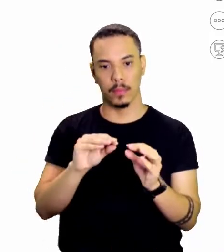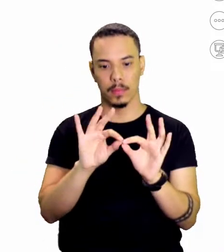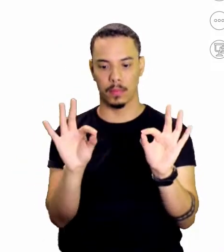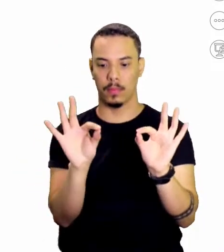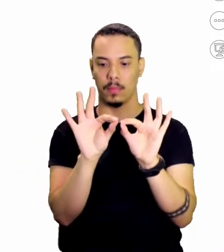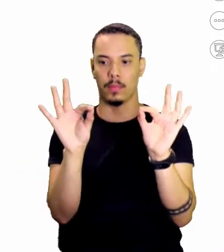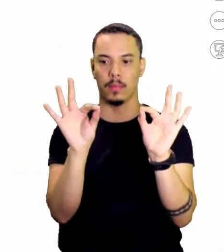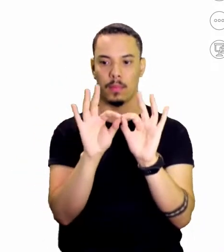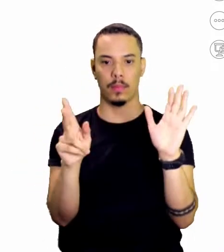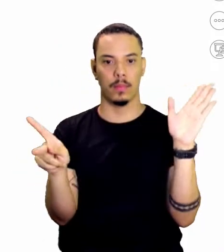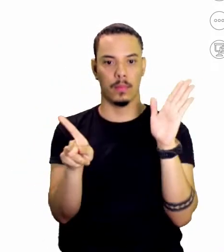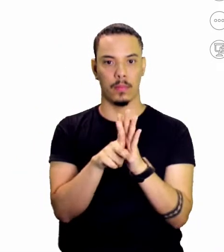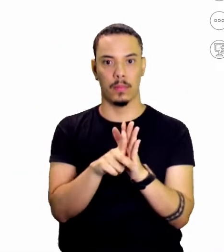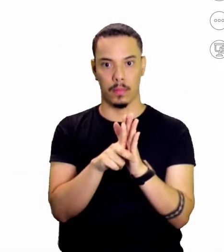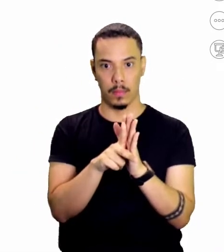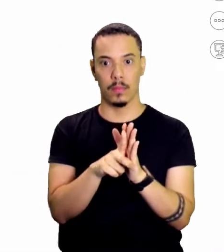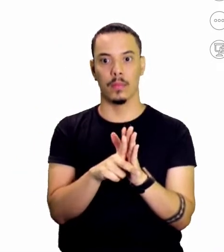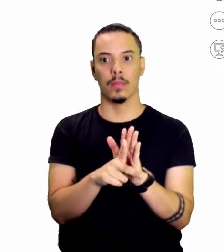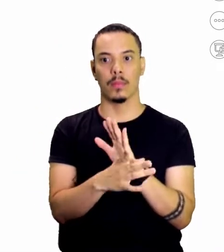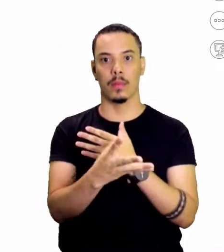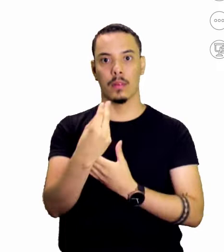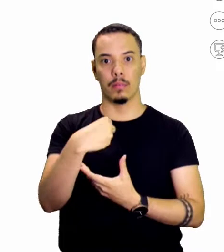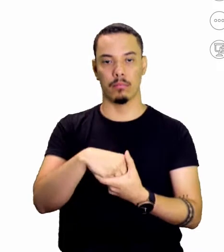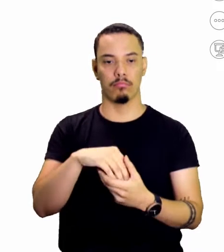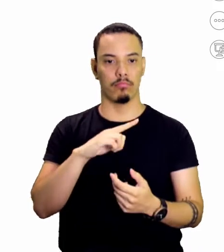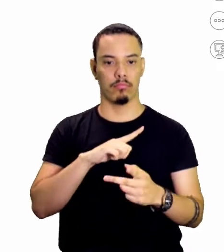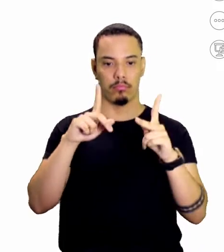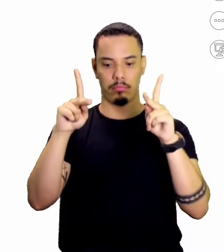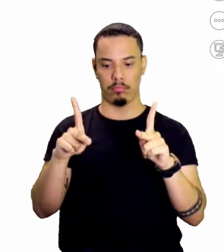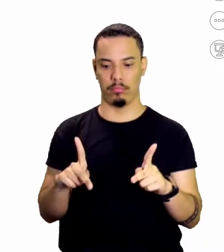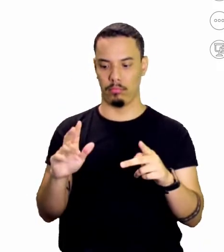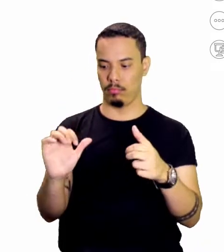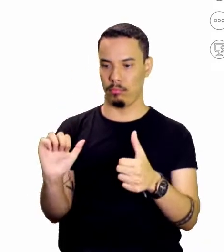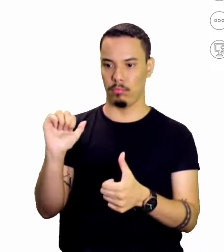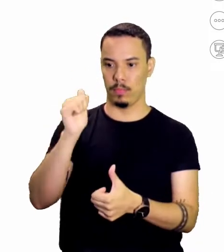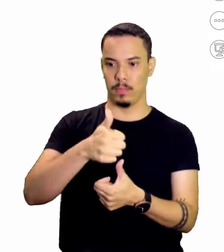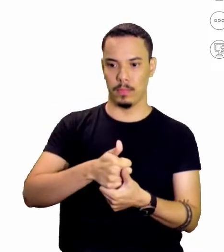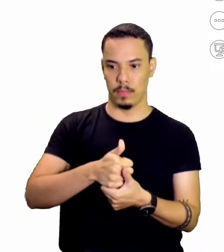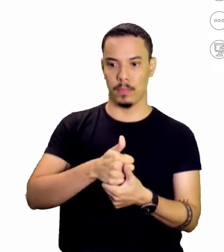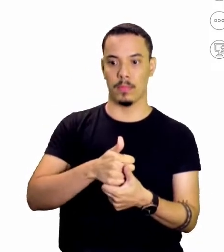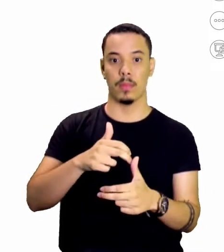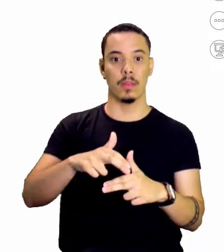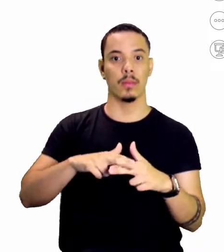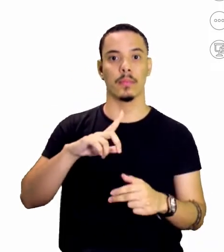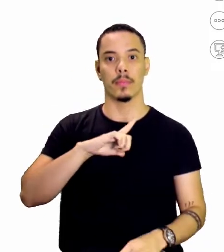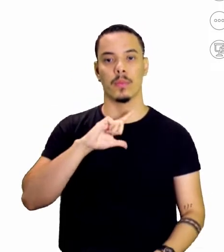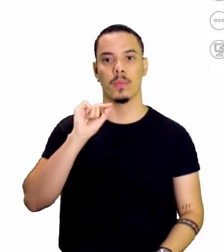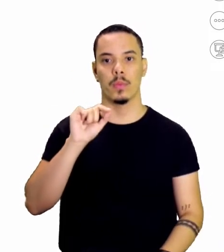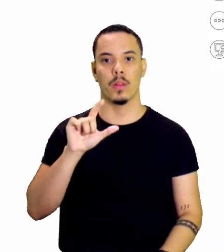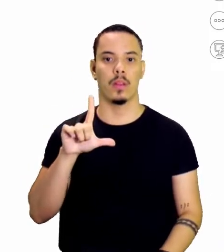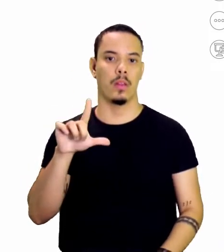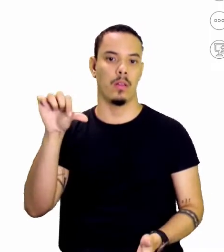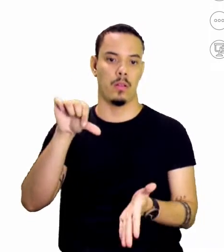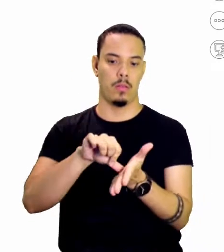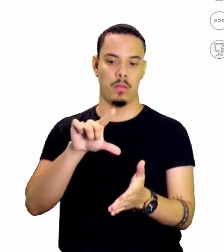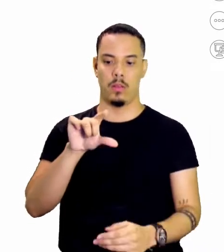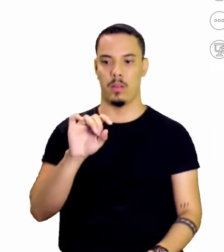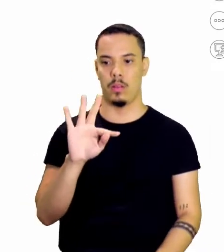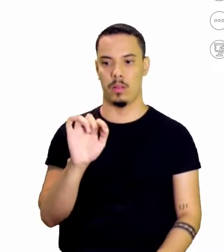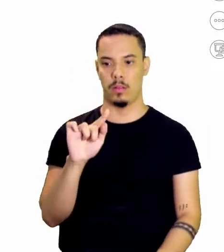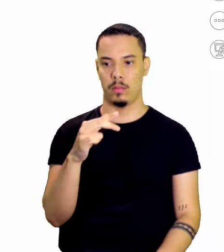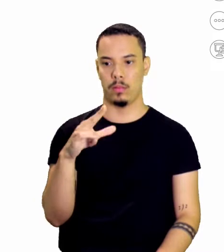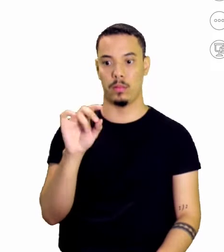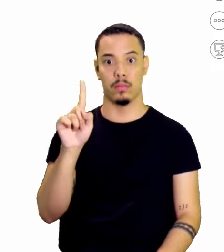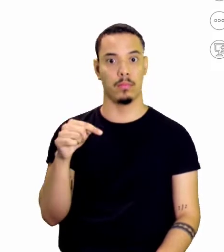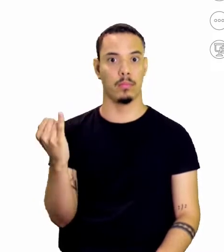perpendiculares né dessas a gente nós temos uma posição ocupada naquele. Ou seja nós temos uma localização e